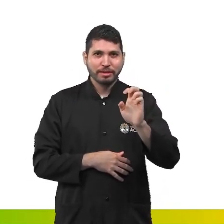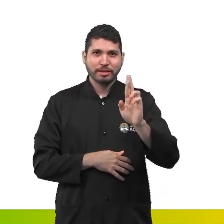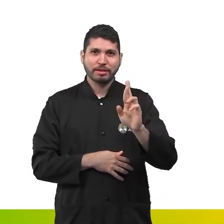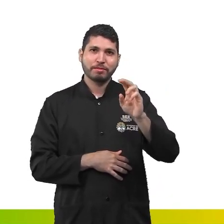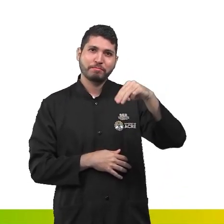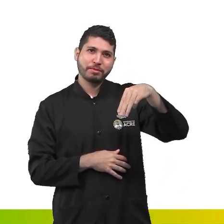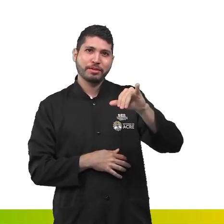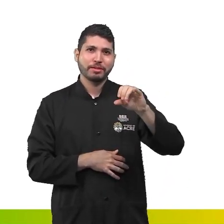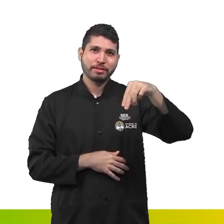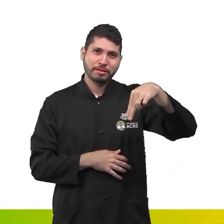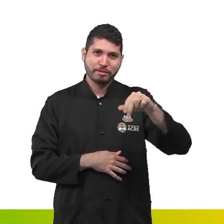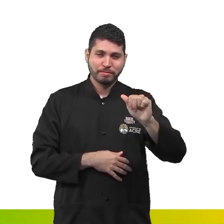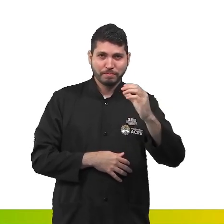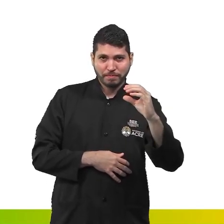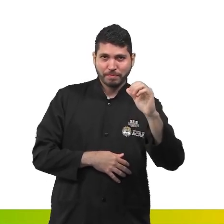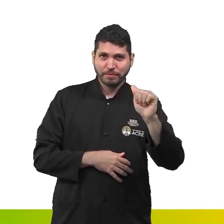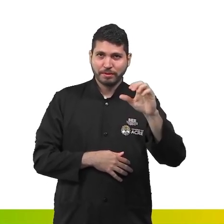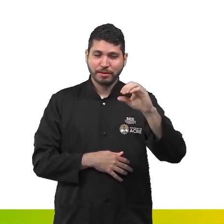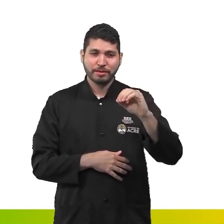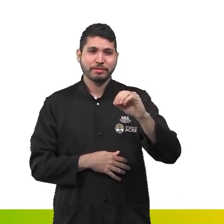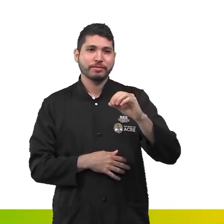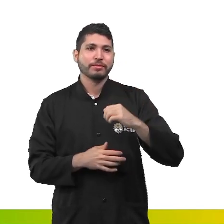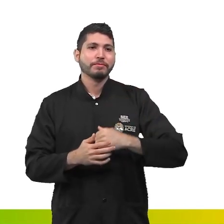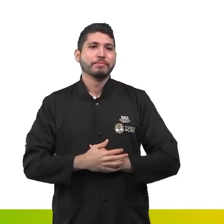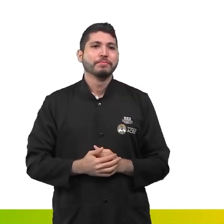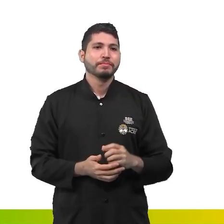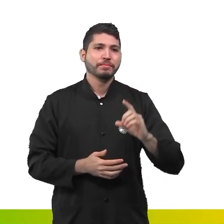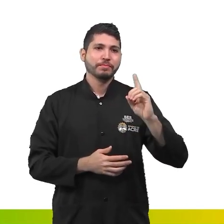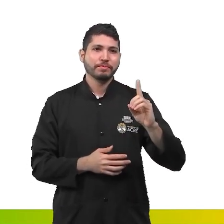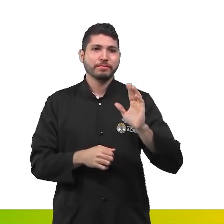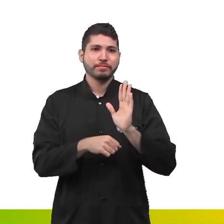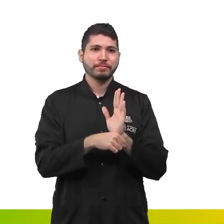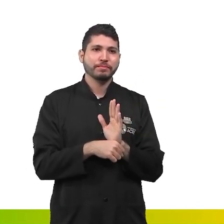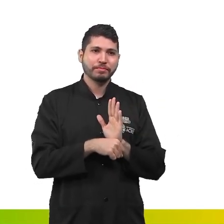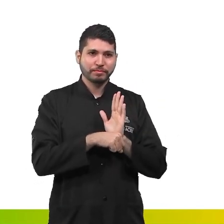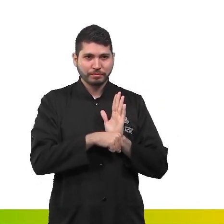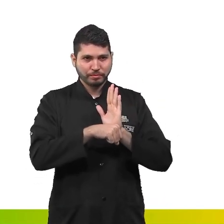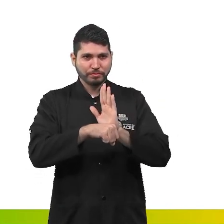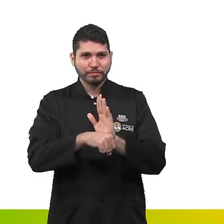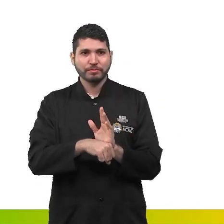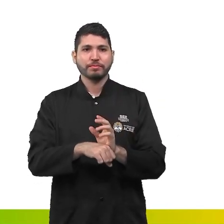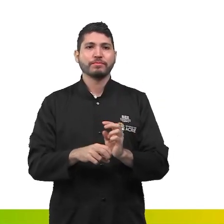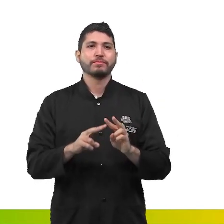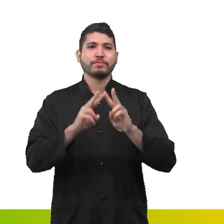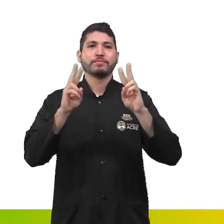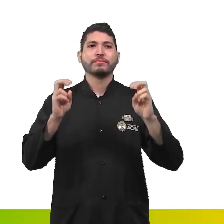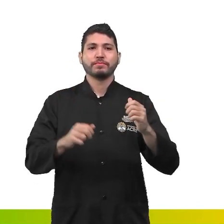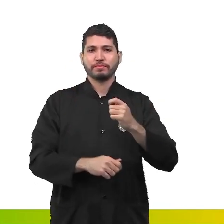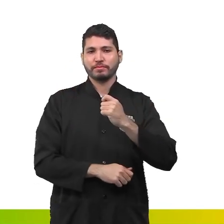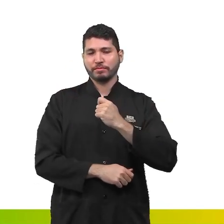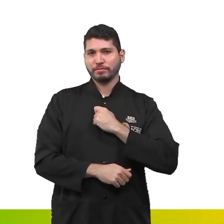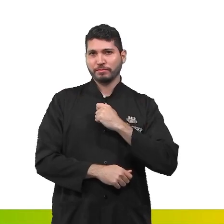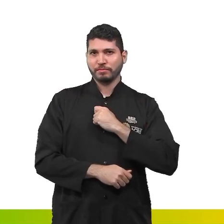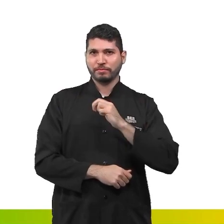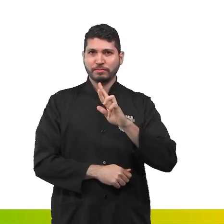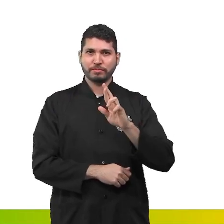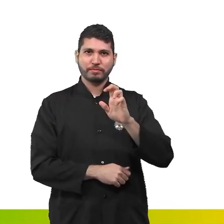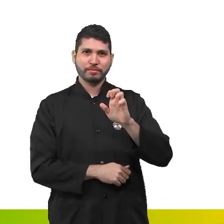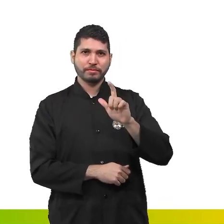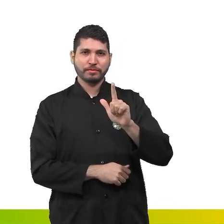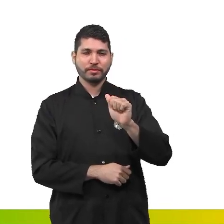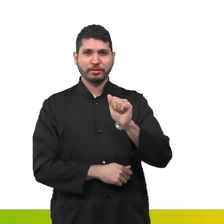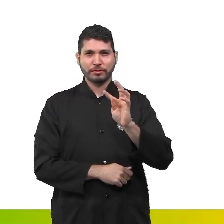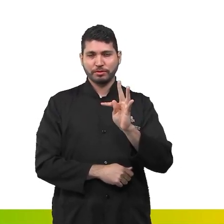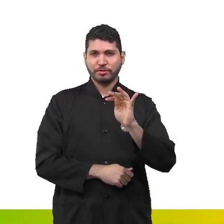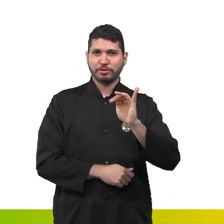Contribuiu para questionamentos sobre antropologia e relativismo cultural, influenciando